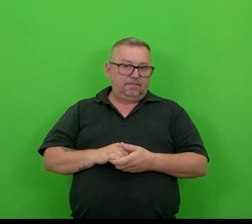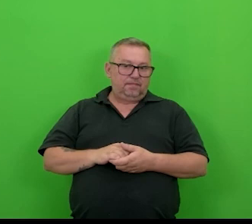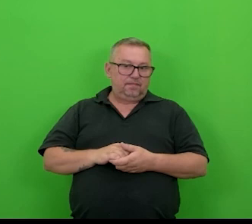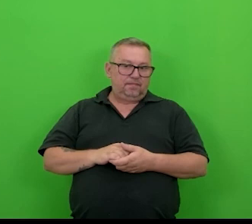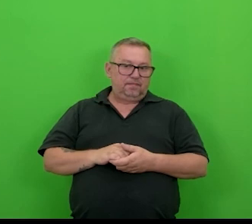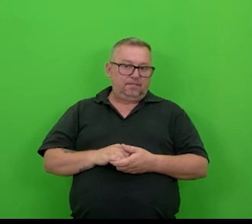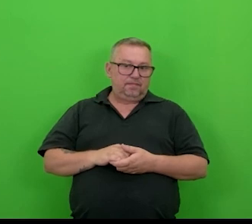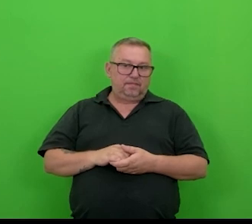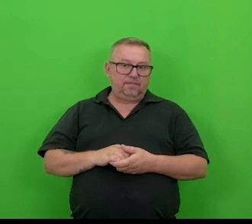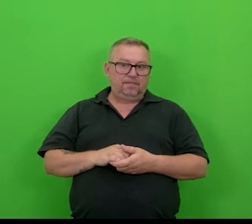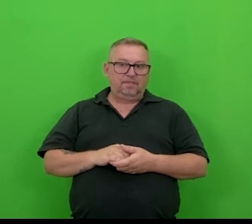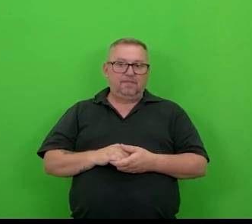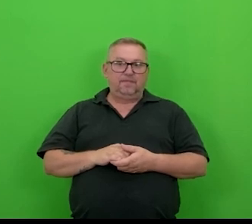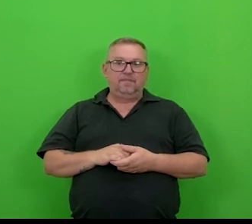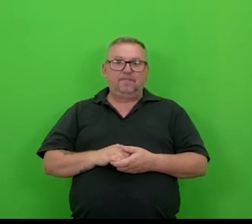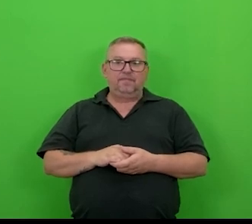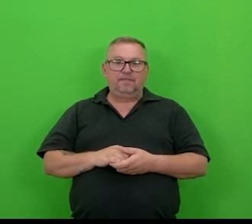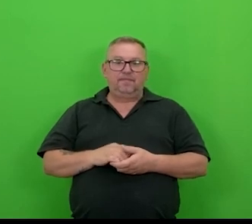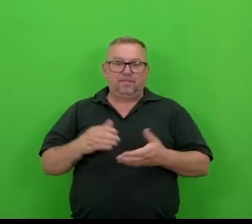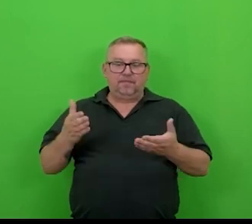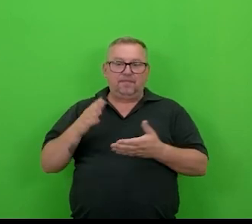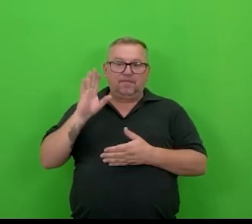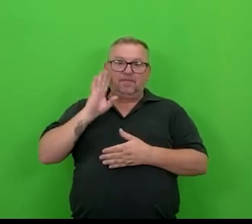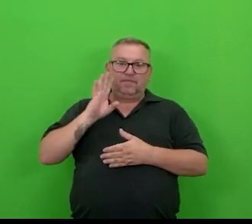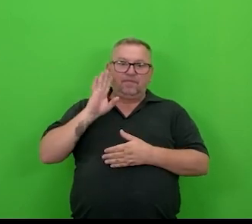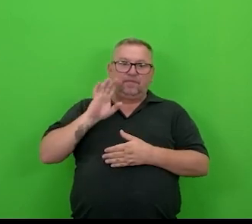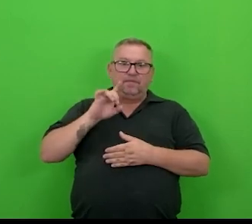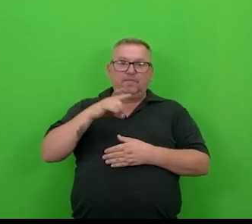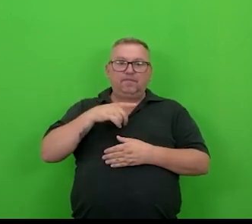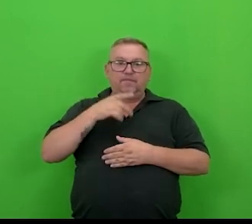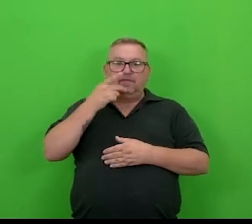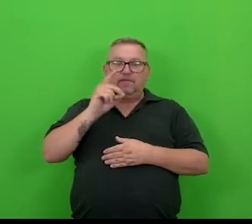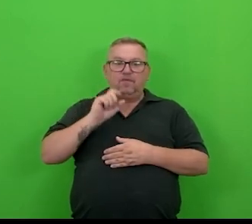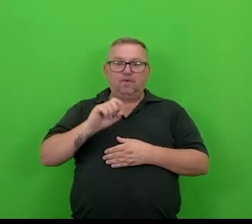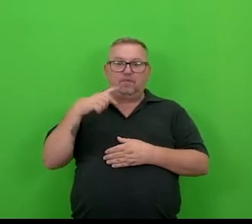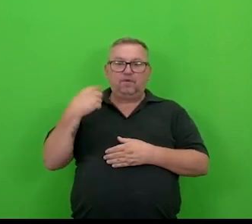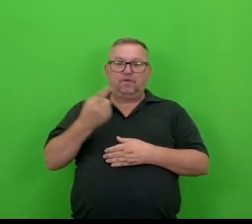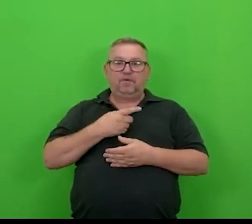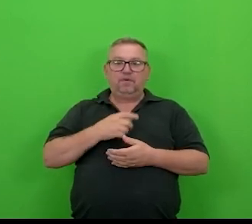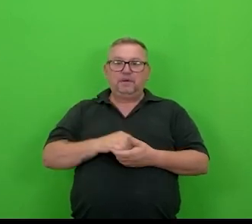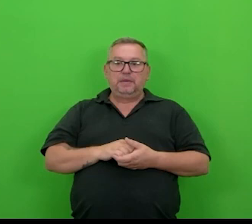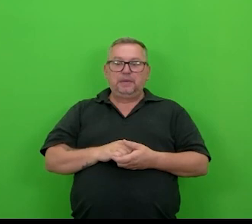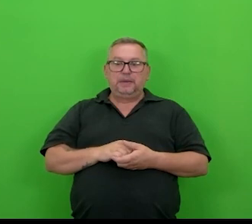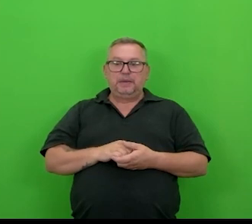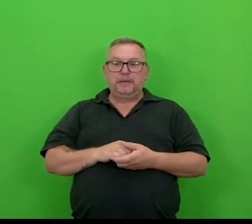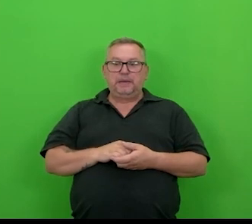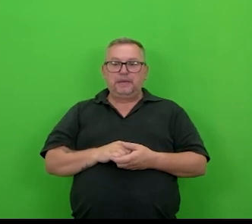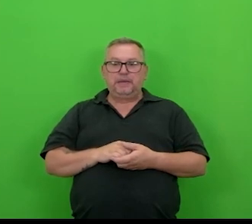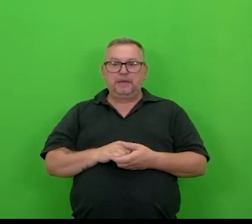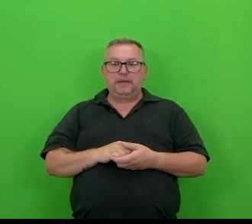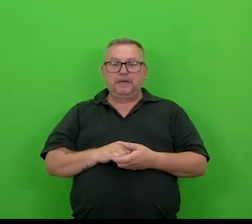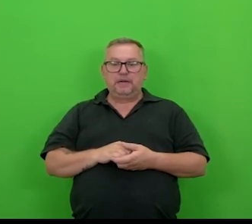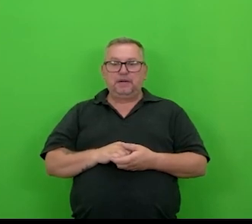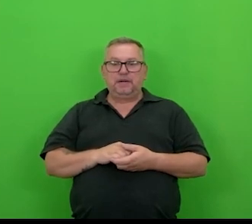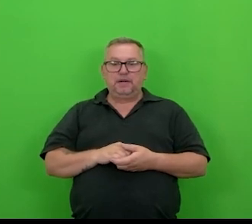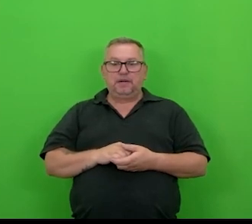Tá no máximo. Tá, então tá, agora deu, agora ficou legal. O que você manda aí? Conta pra nós.